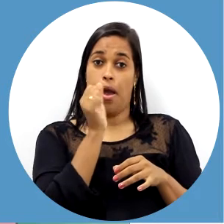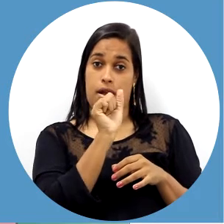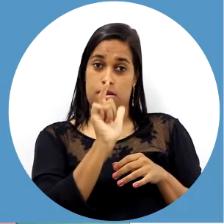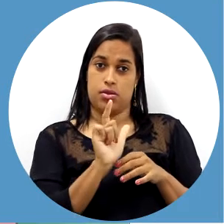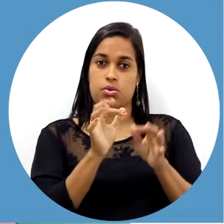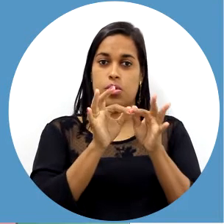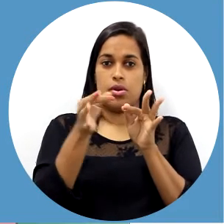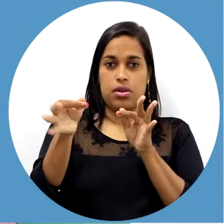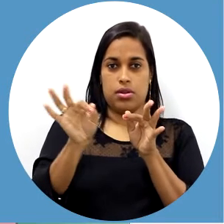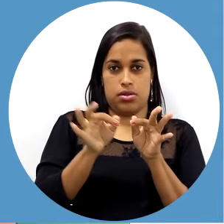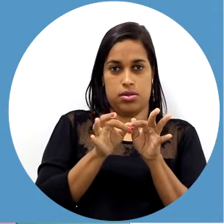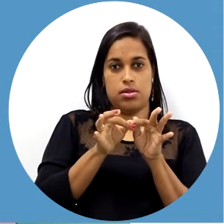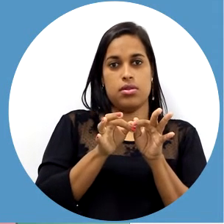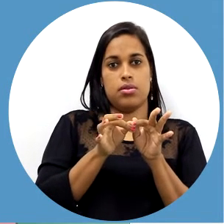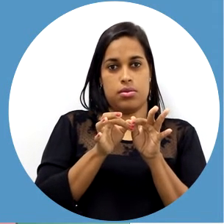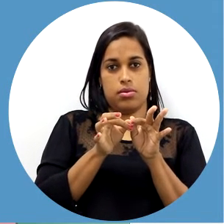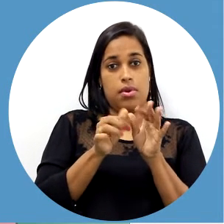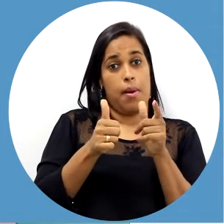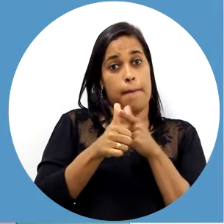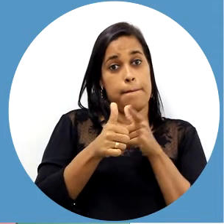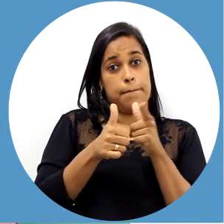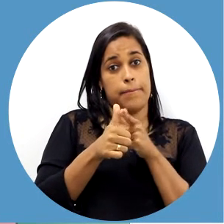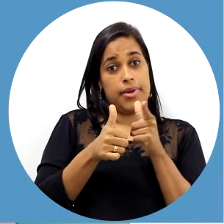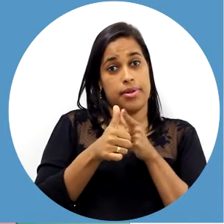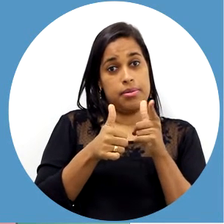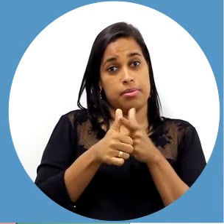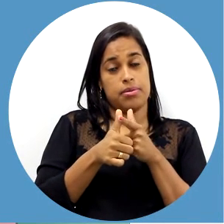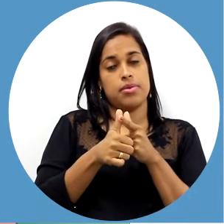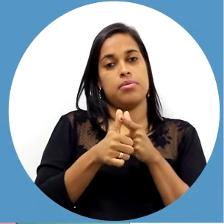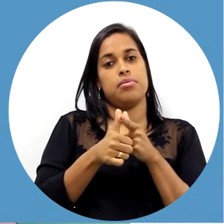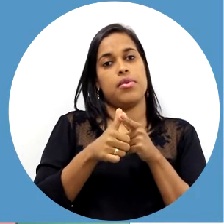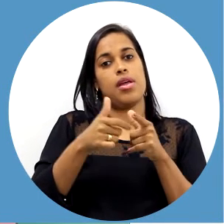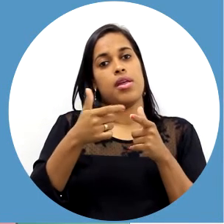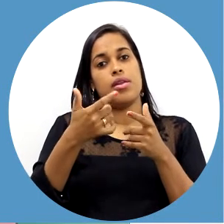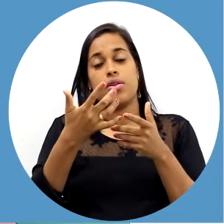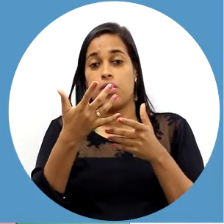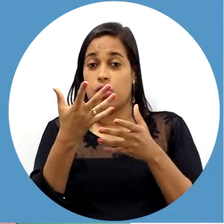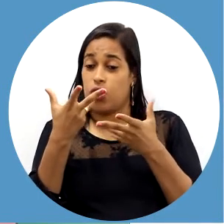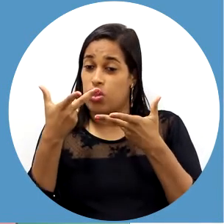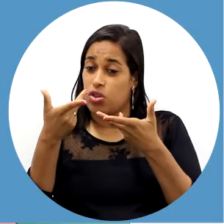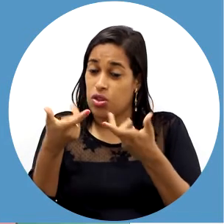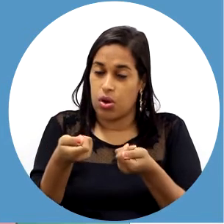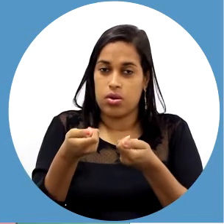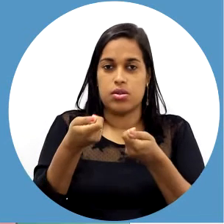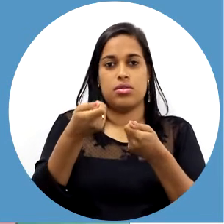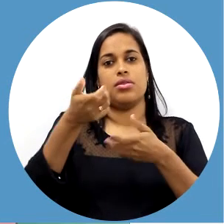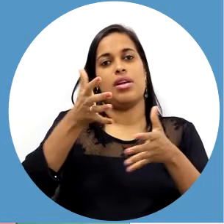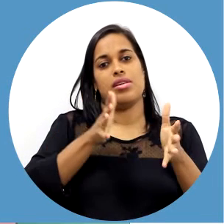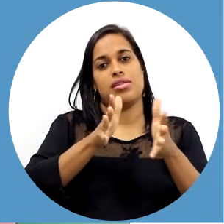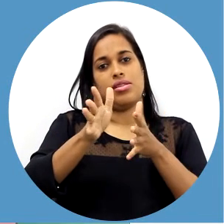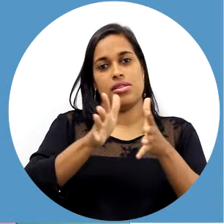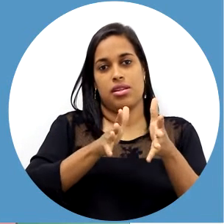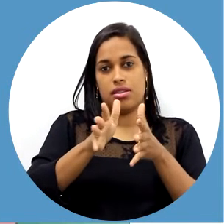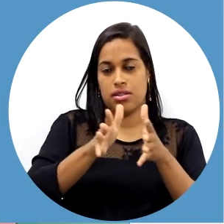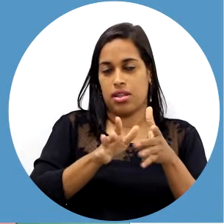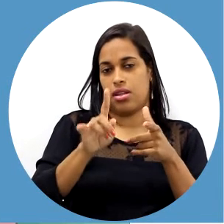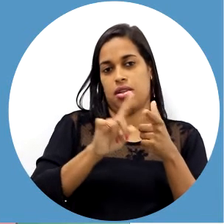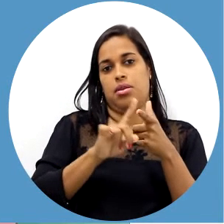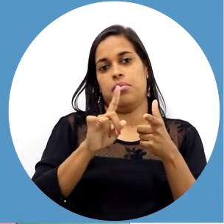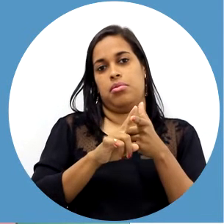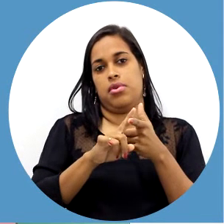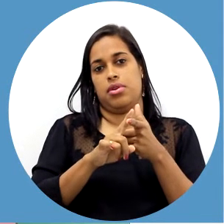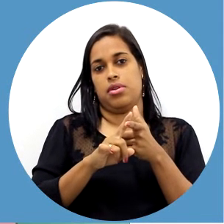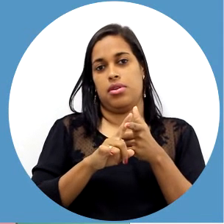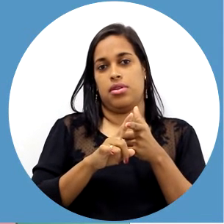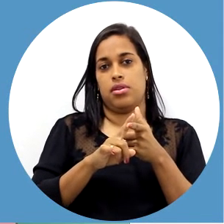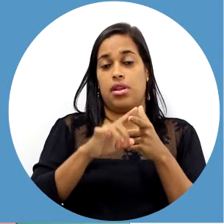estão se comunicando, então o fluxo vai se dar dessa forma. Primeiro, a máquina envia, passa por todas as camadas que